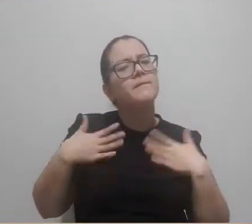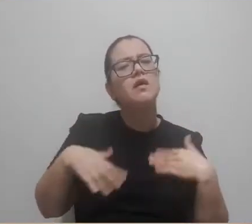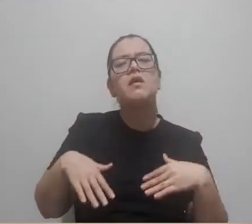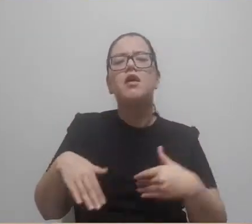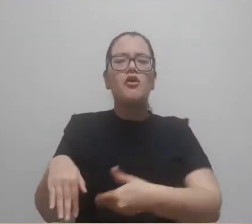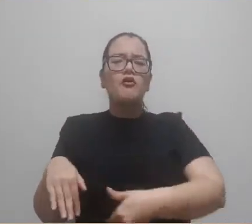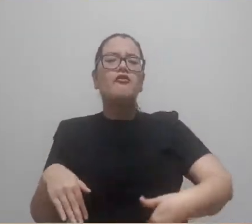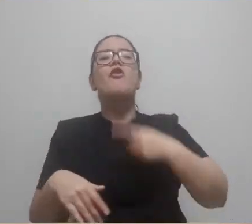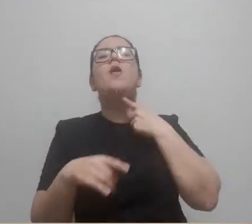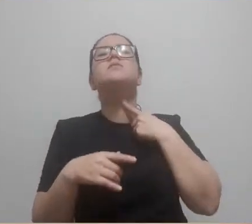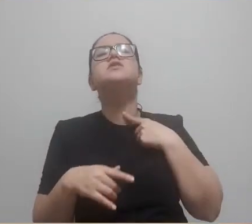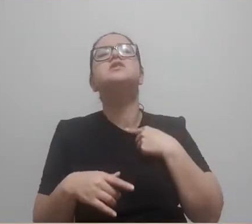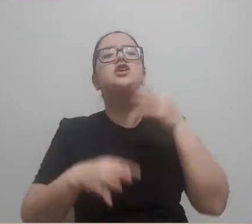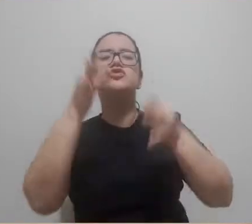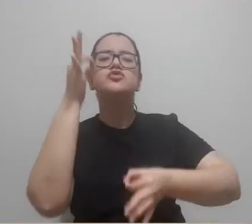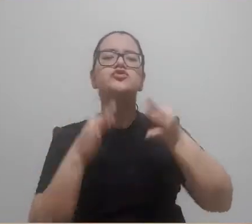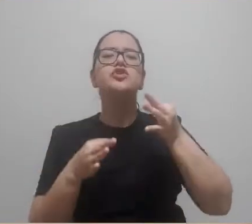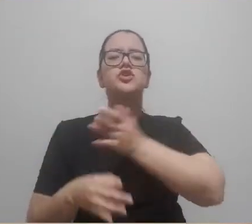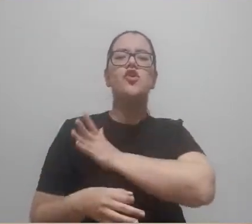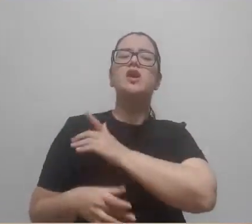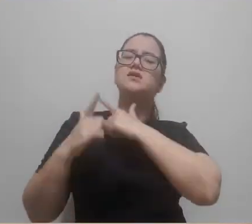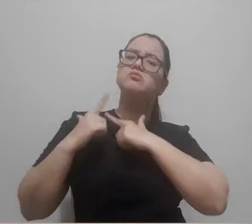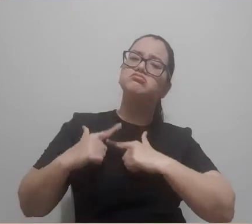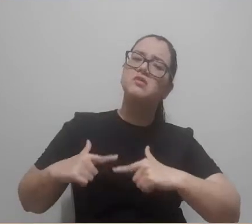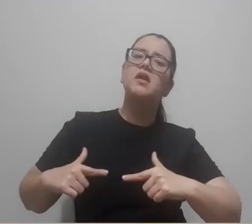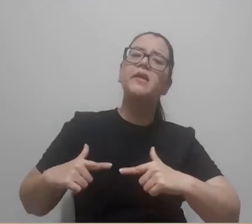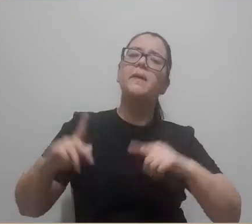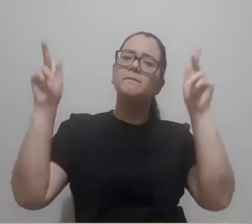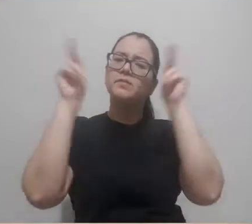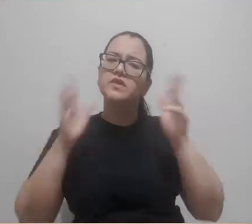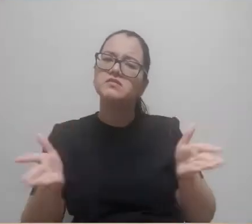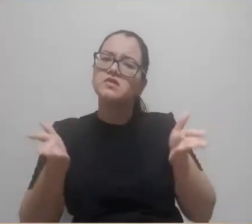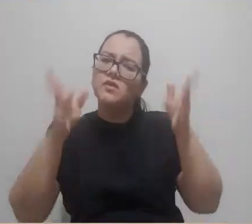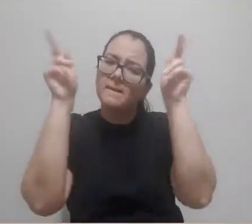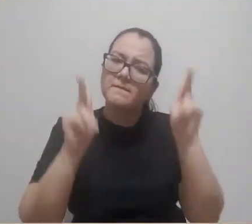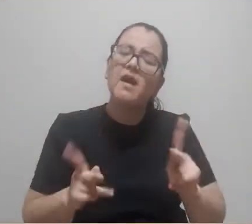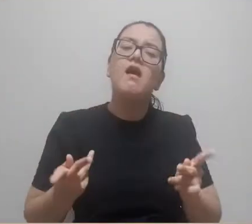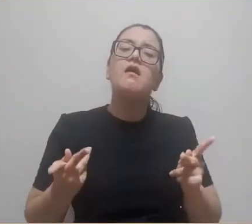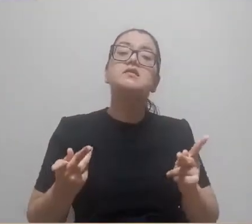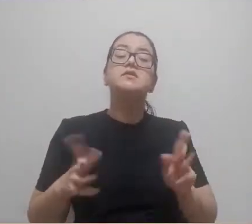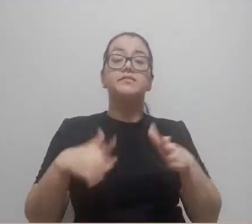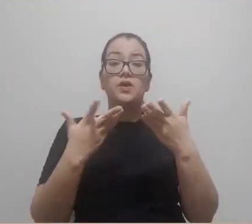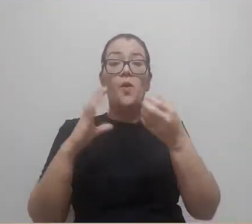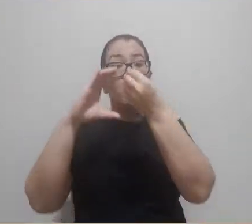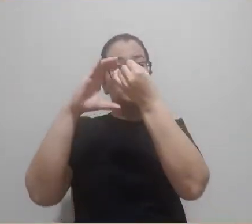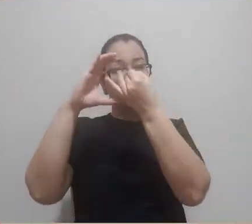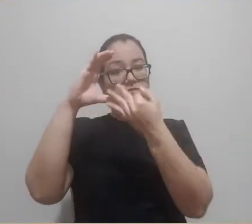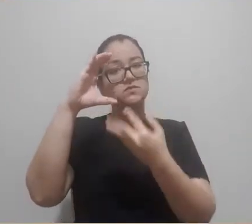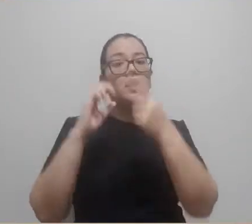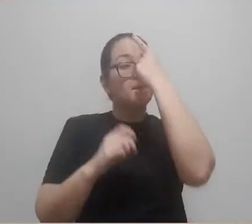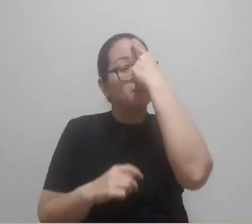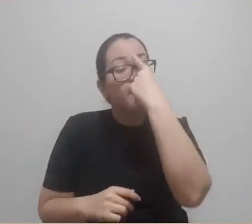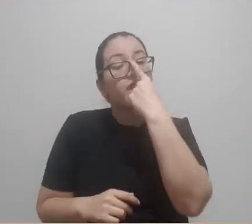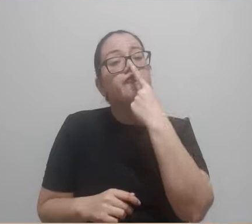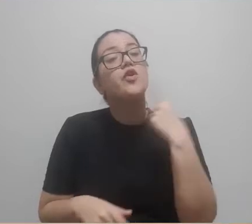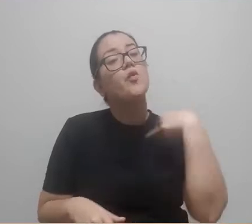de justiça, misericordiosos, limpos de coração e pacificadores. Dessa forma, com esse perfil,